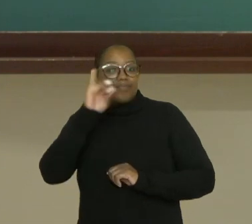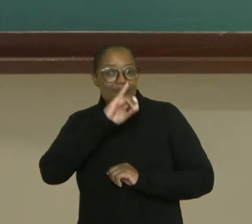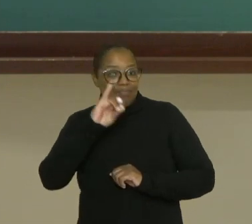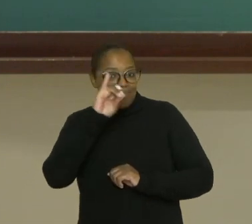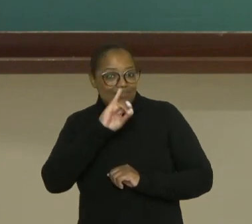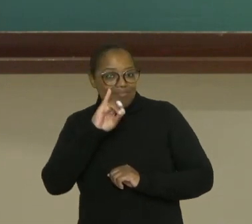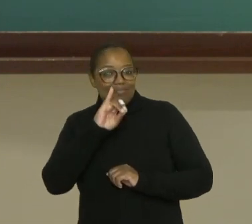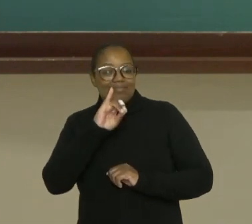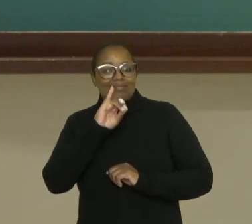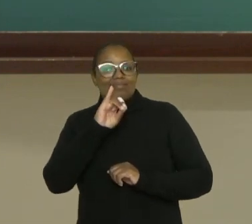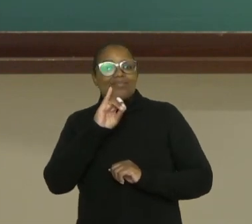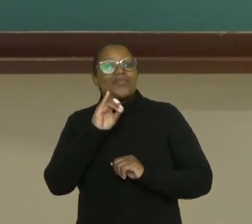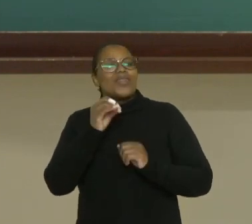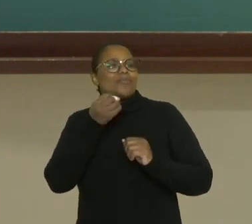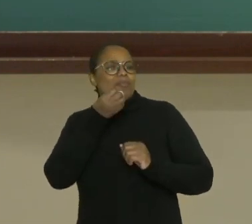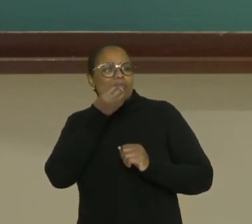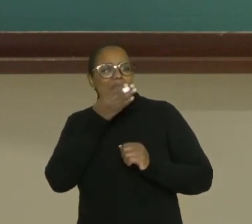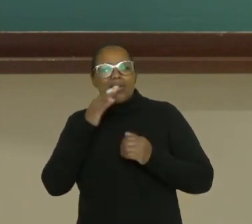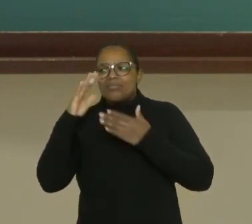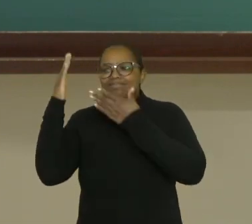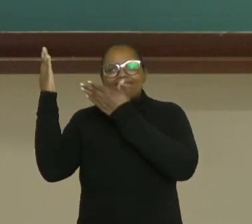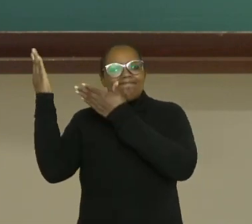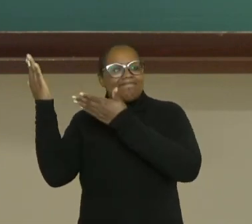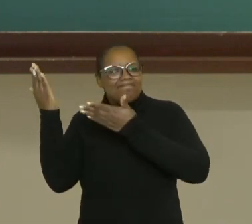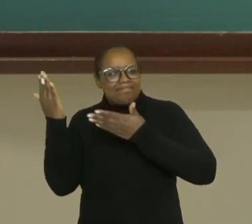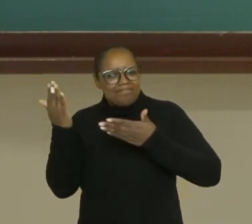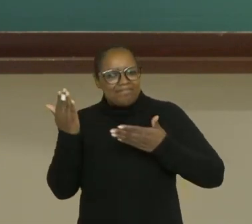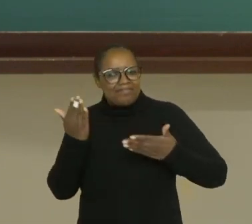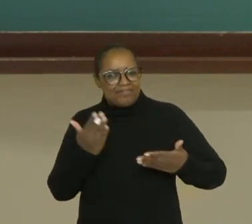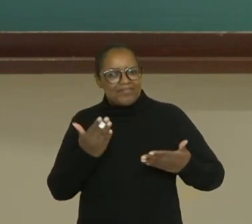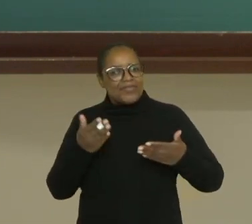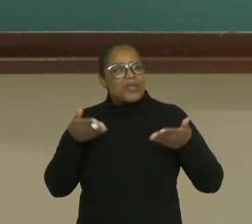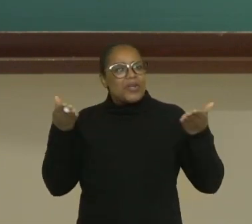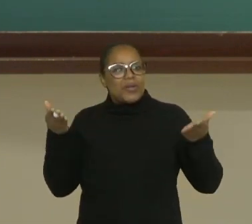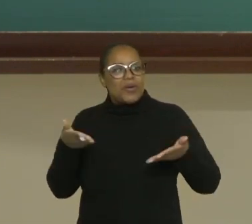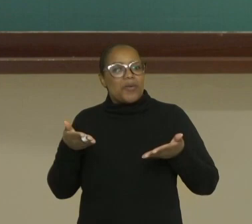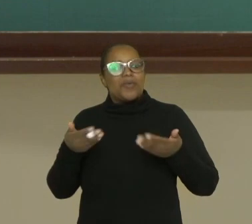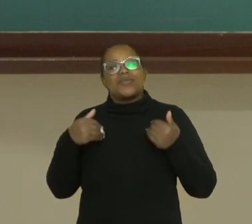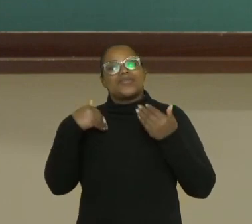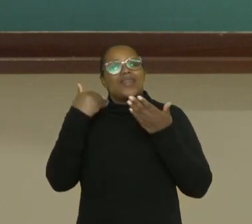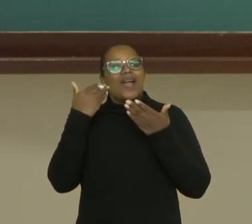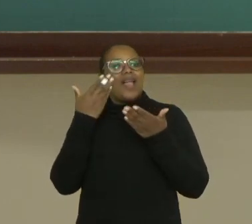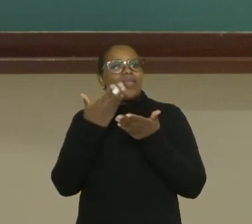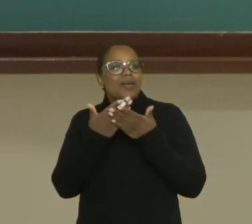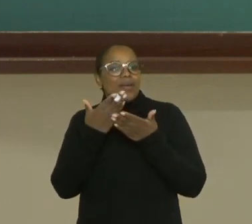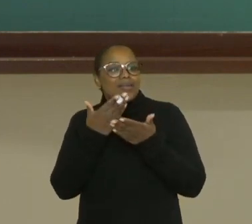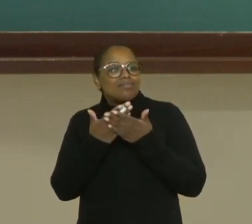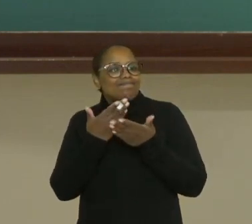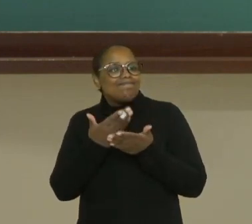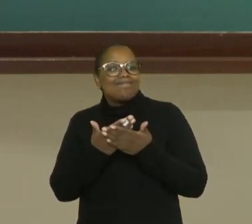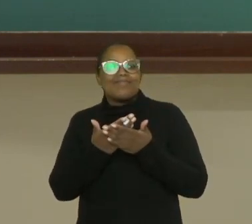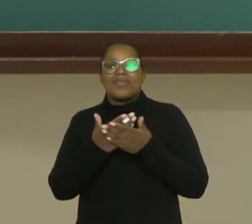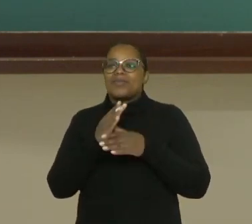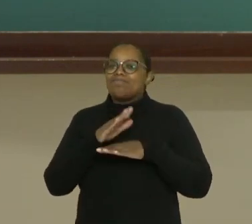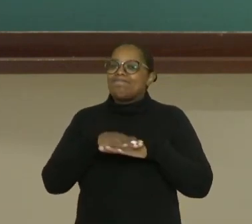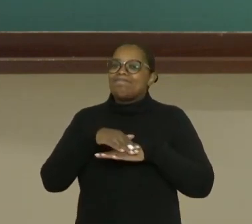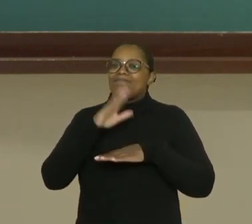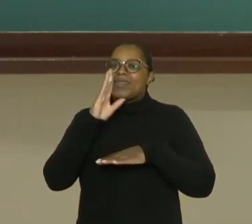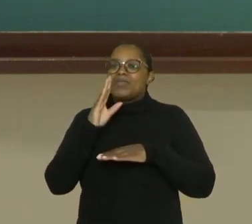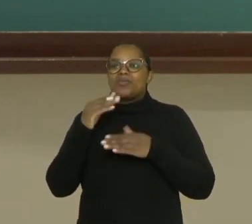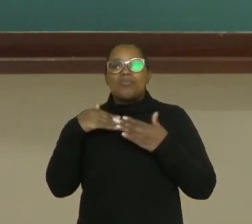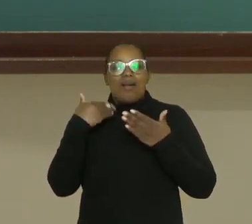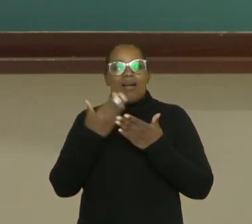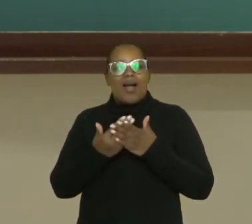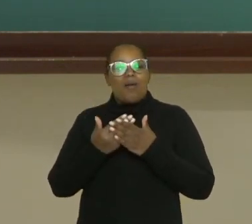Olá, sejam todos e todas muito bem-vindos, muito bem-vindas a mais uma aula